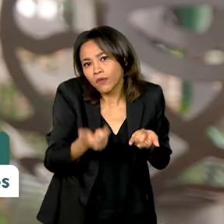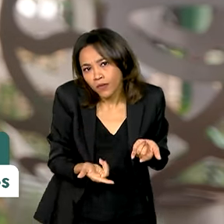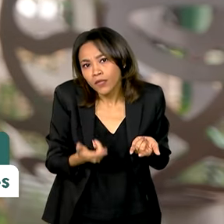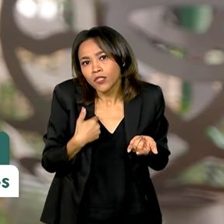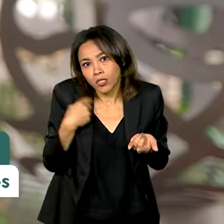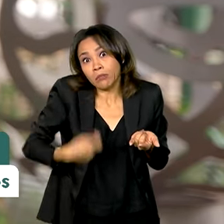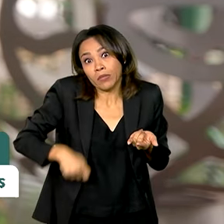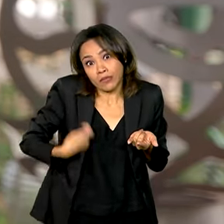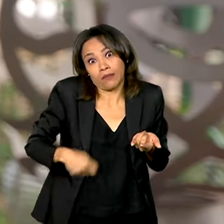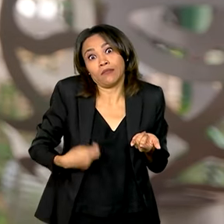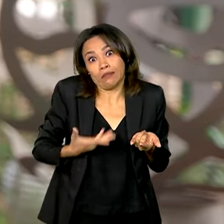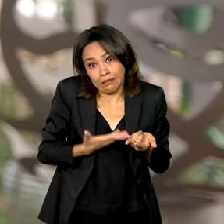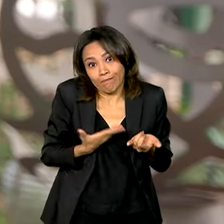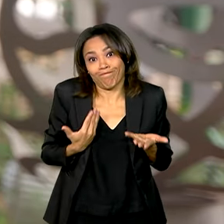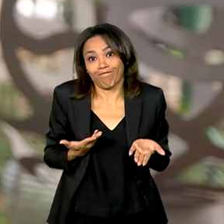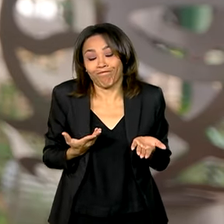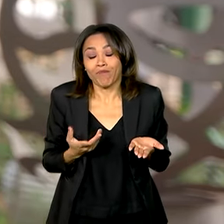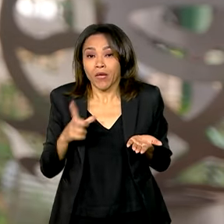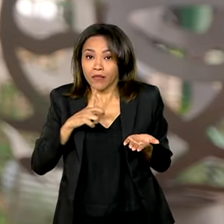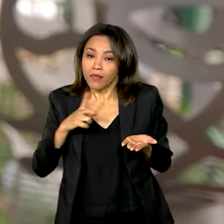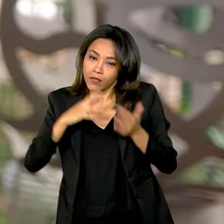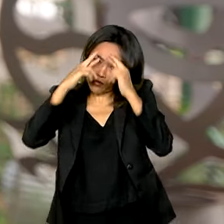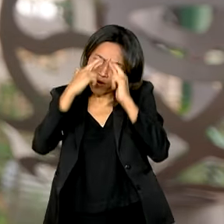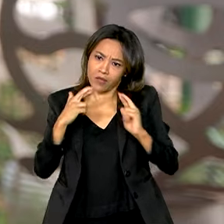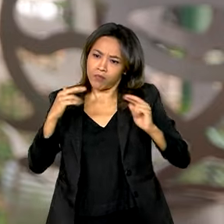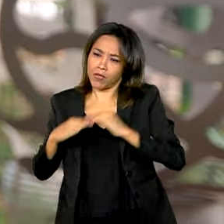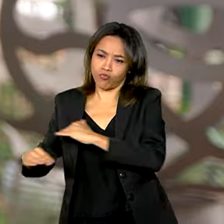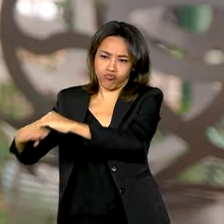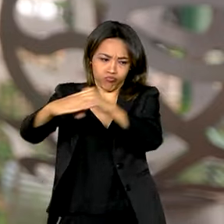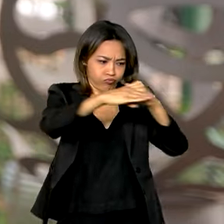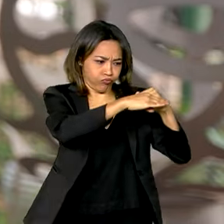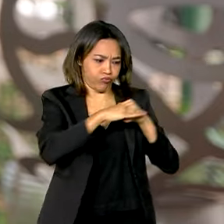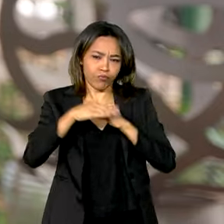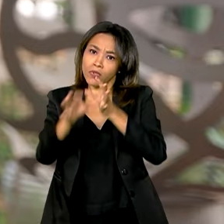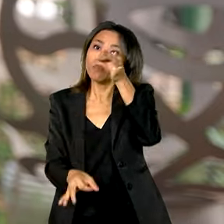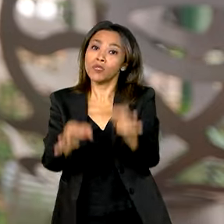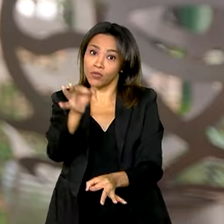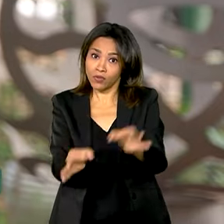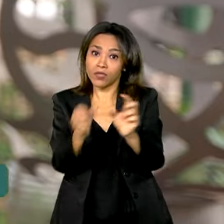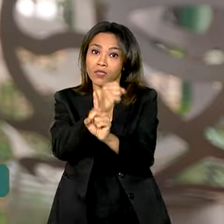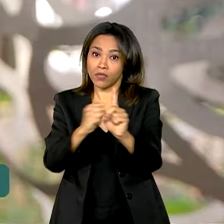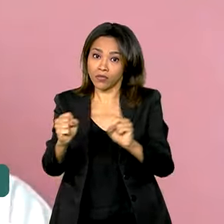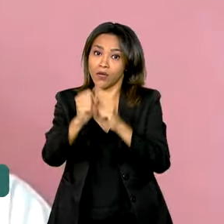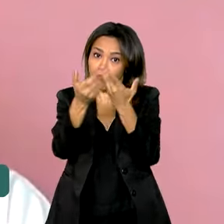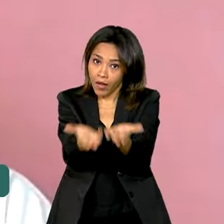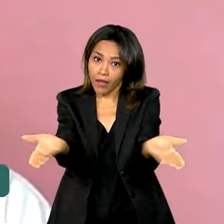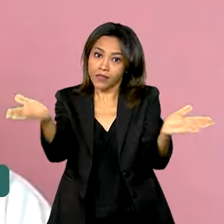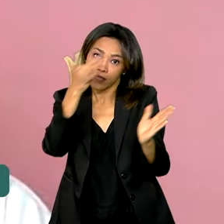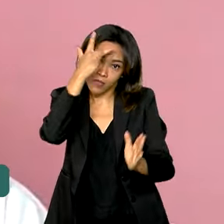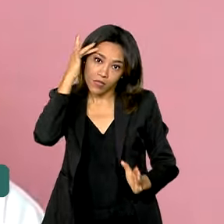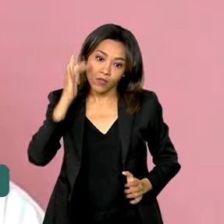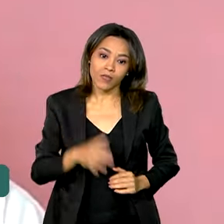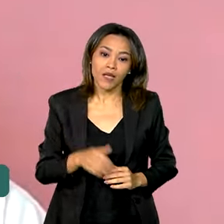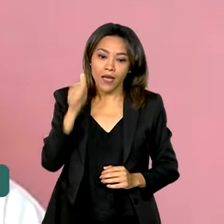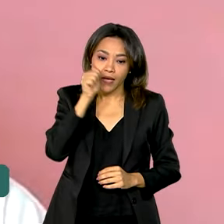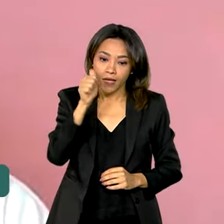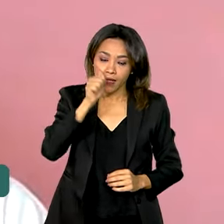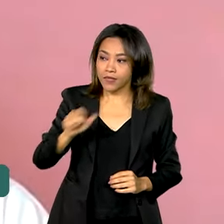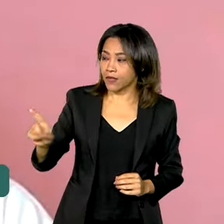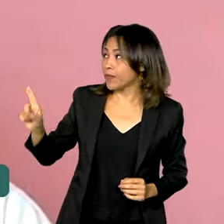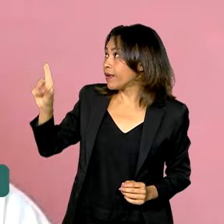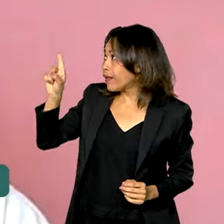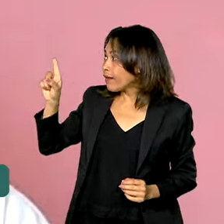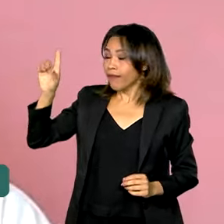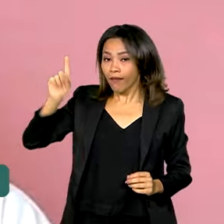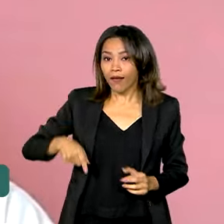aonde precisam, trazendo equidade de gênero e justiça social para essas pessoas. Maria Alice é coordenadora